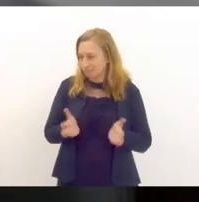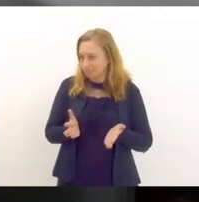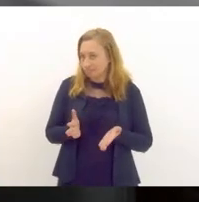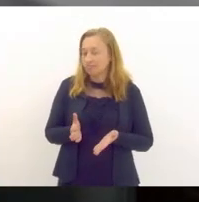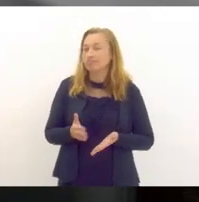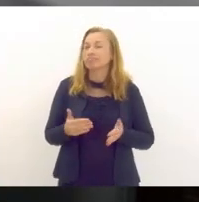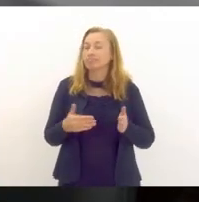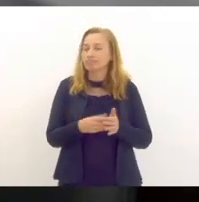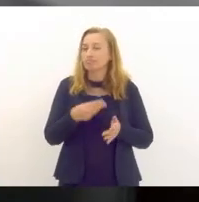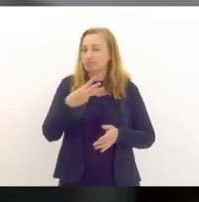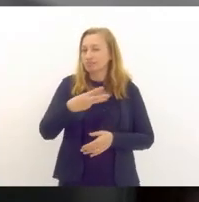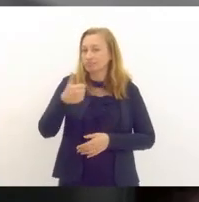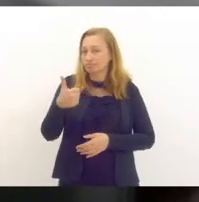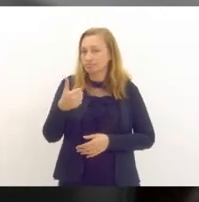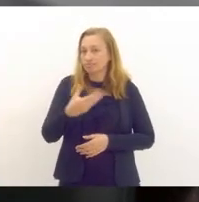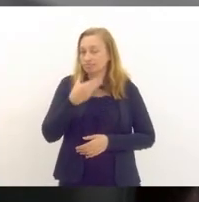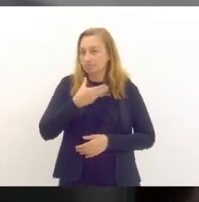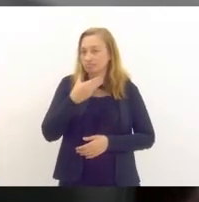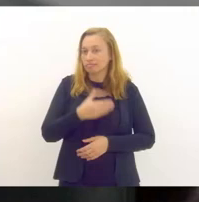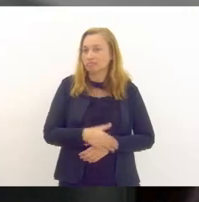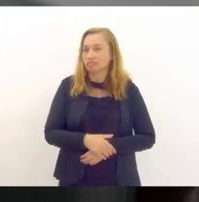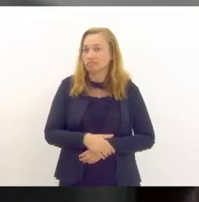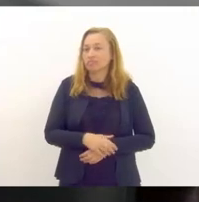até 31 de